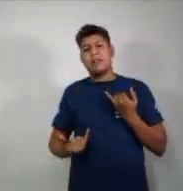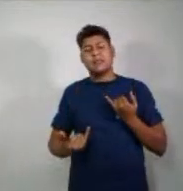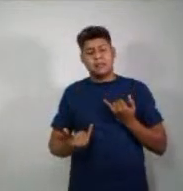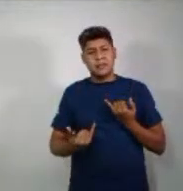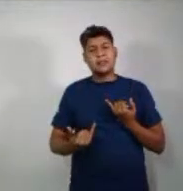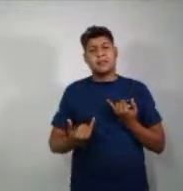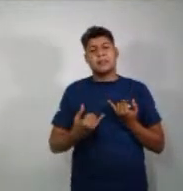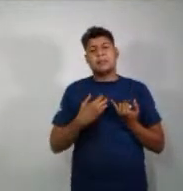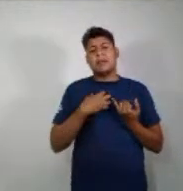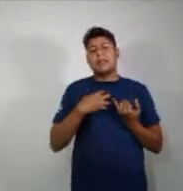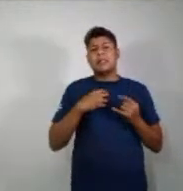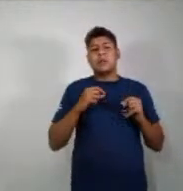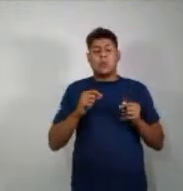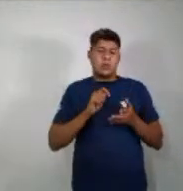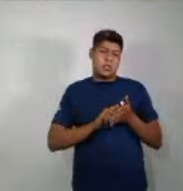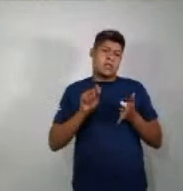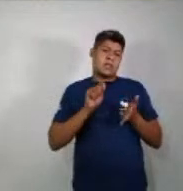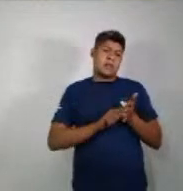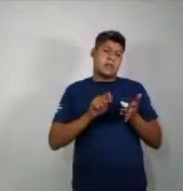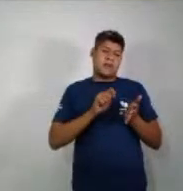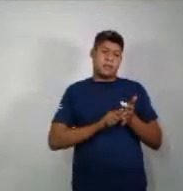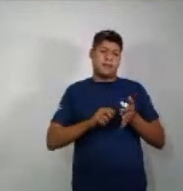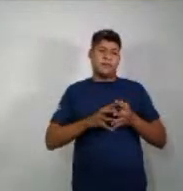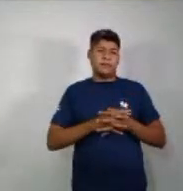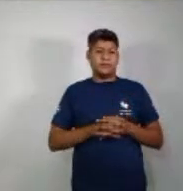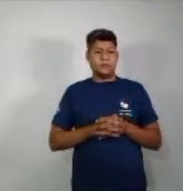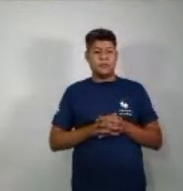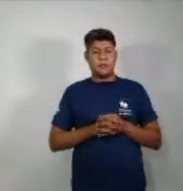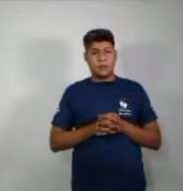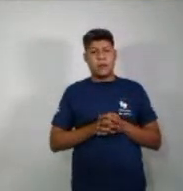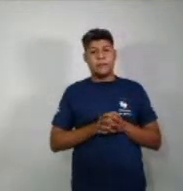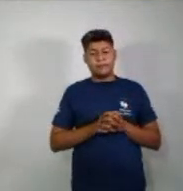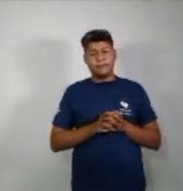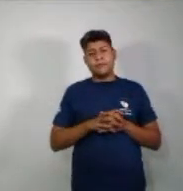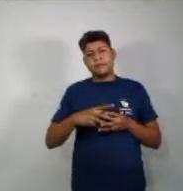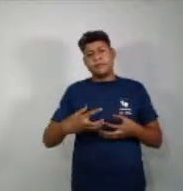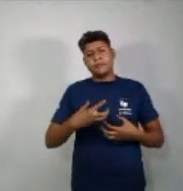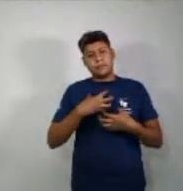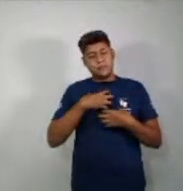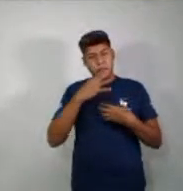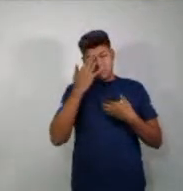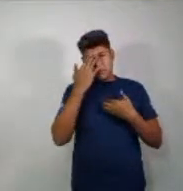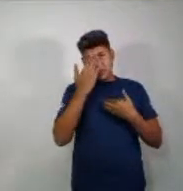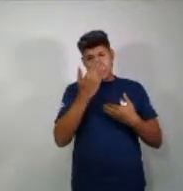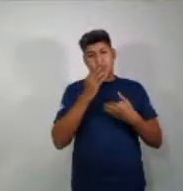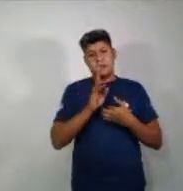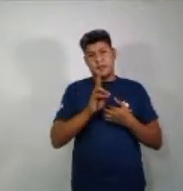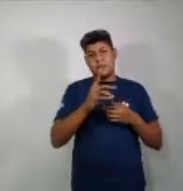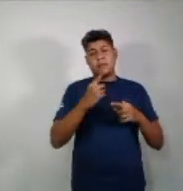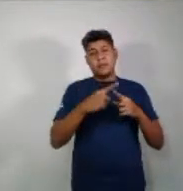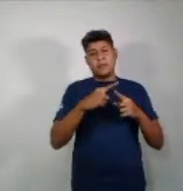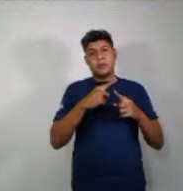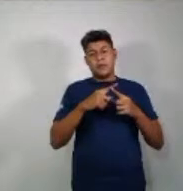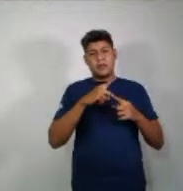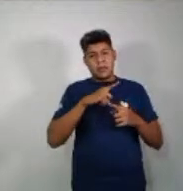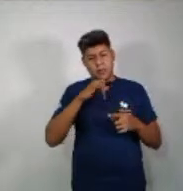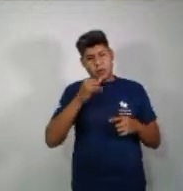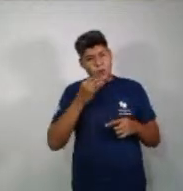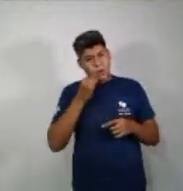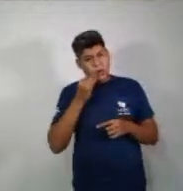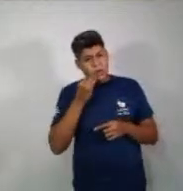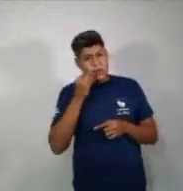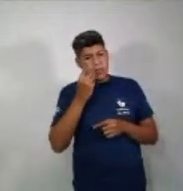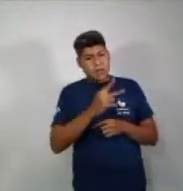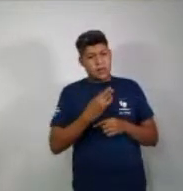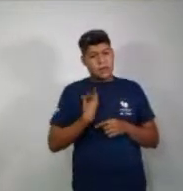maneira de escrever. Ele se sentia muito grato, né? Inclusive por terem oportunizado ele a vir